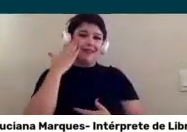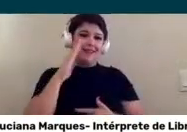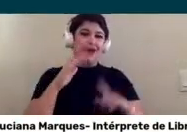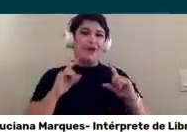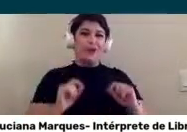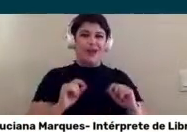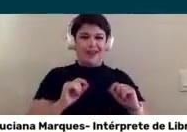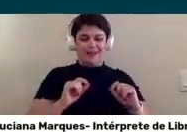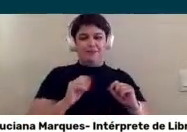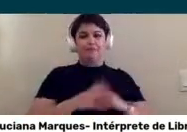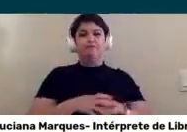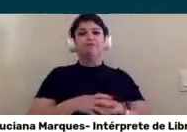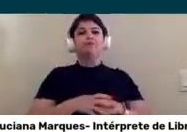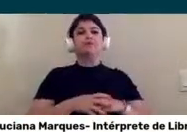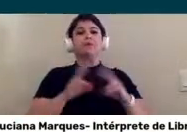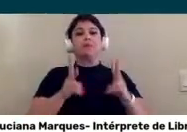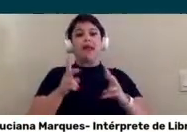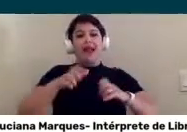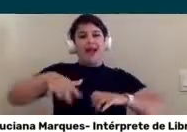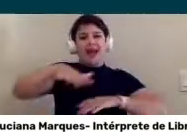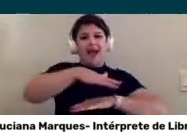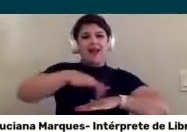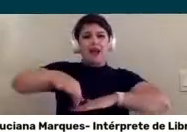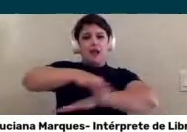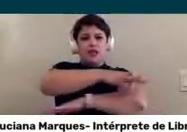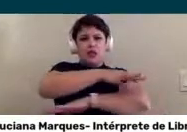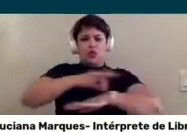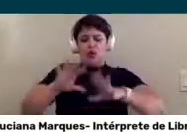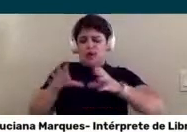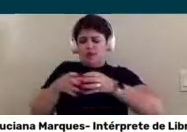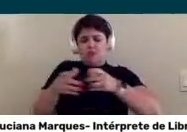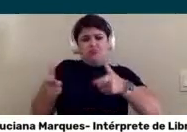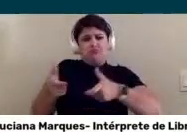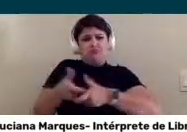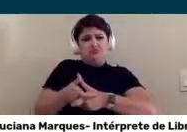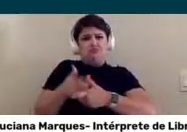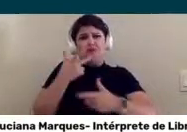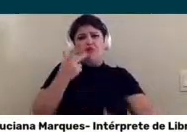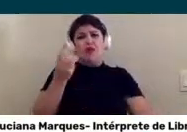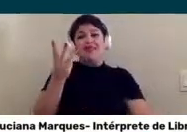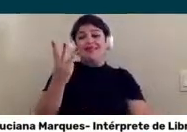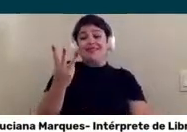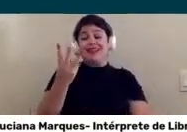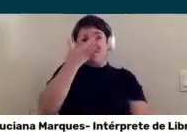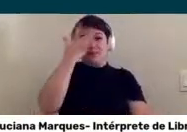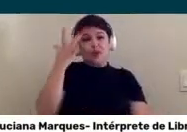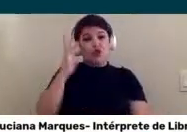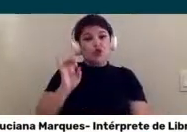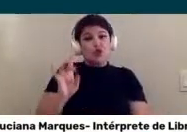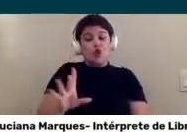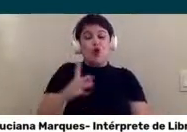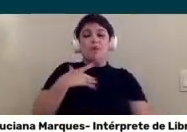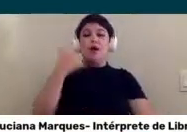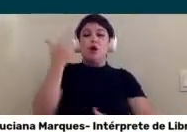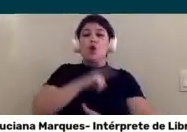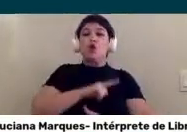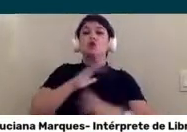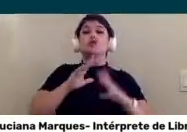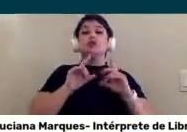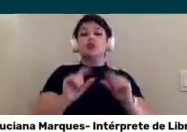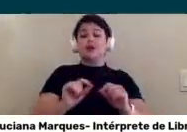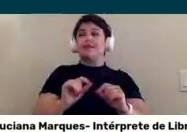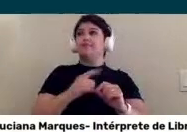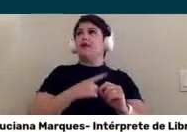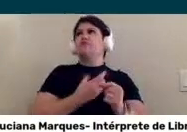assim a área de arquitetura é uma equipe muito pequena, eram somente três arquitetos para atender centenas